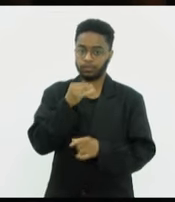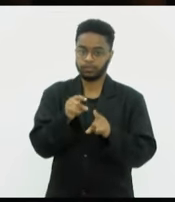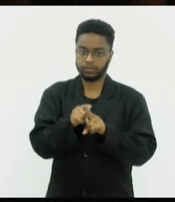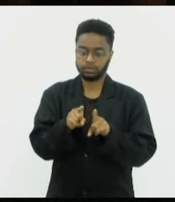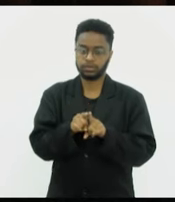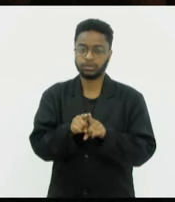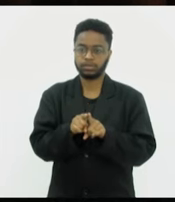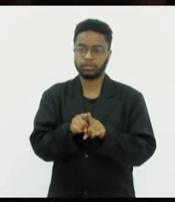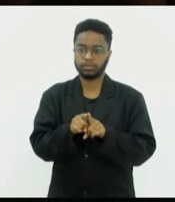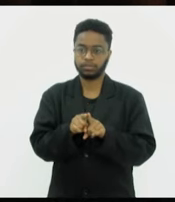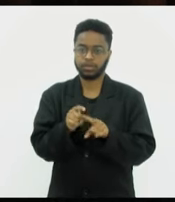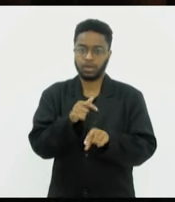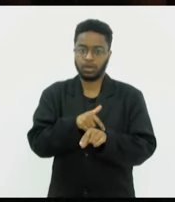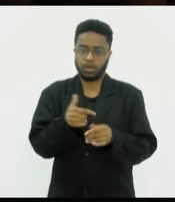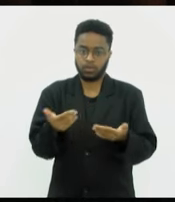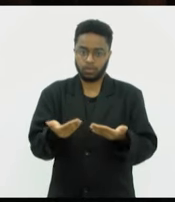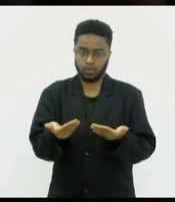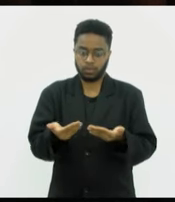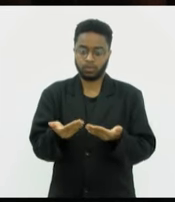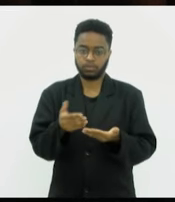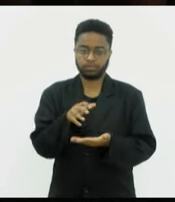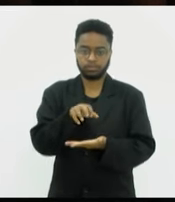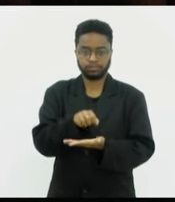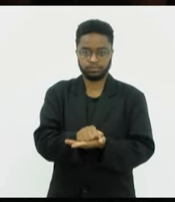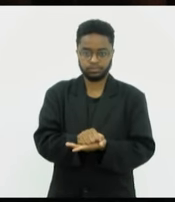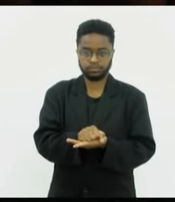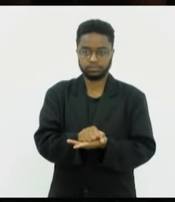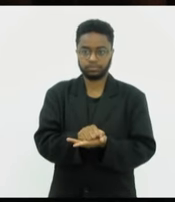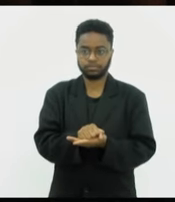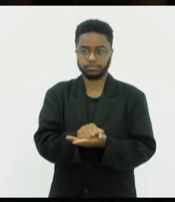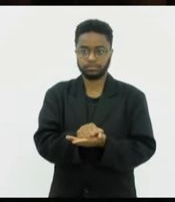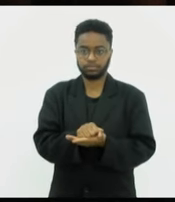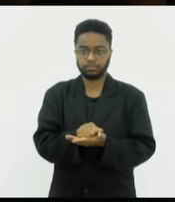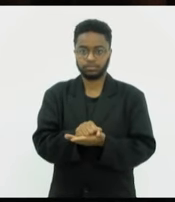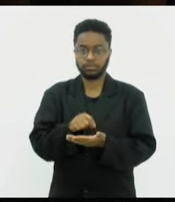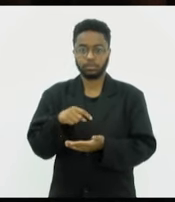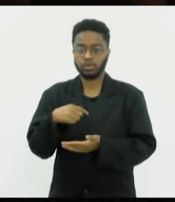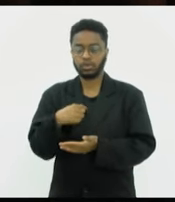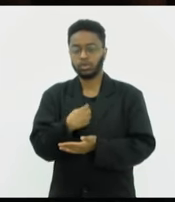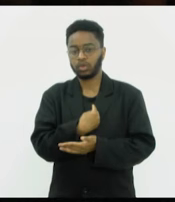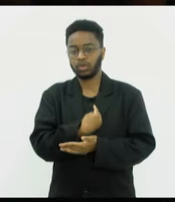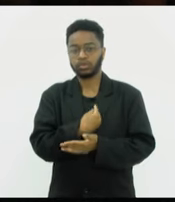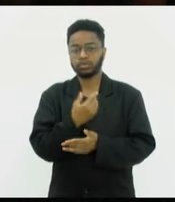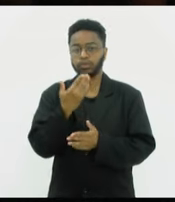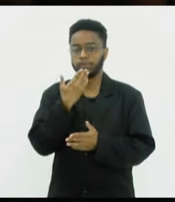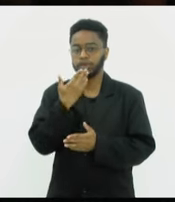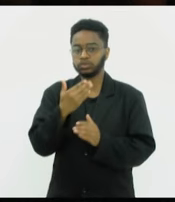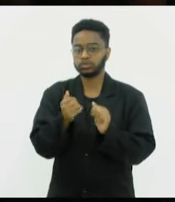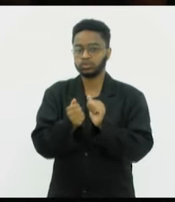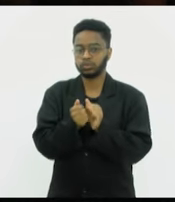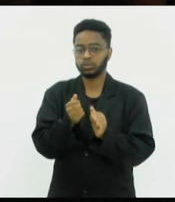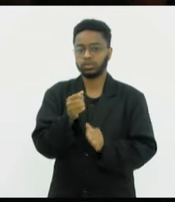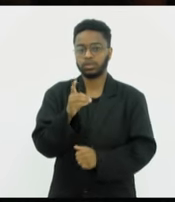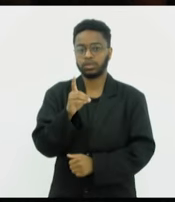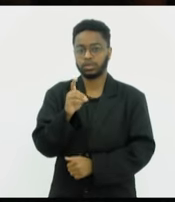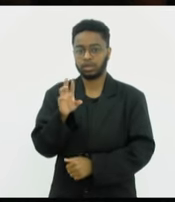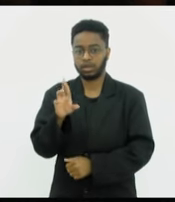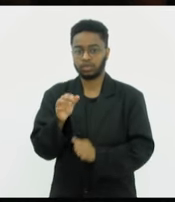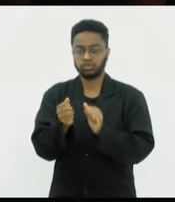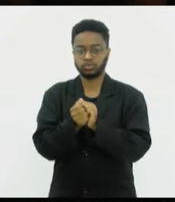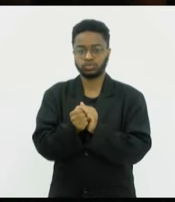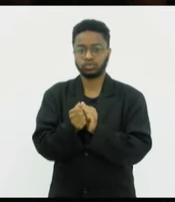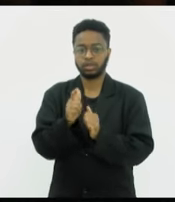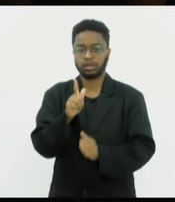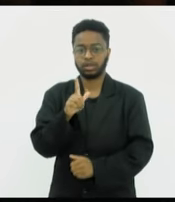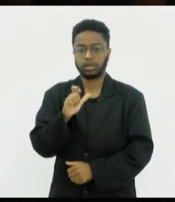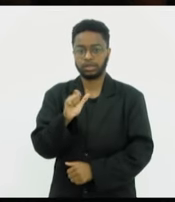já para deixar registrado, a nossa intercessão junto ao DR, com a diretora Gleice, estamos